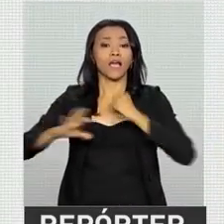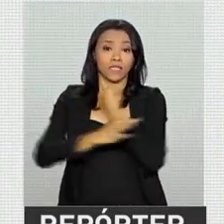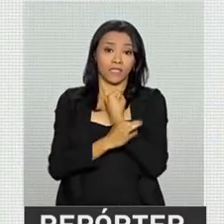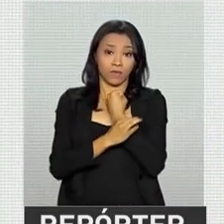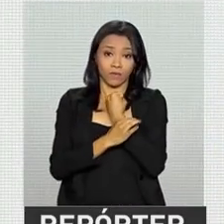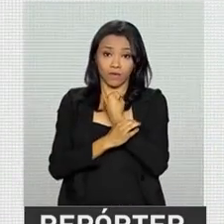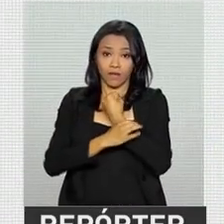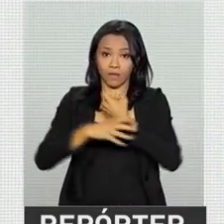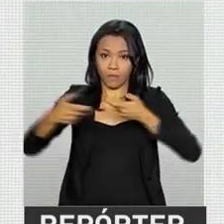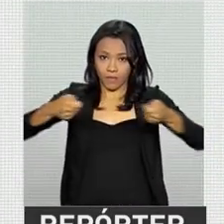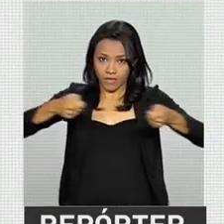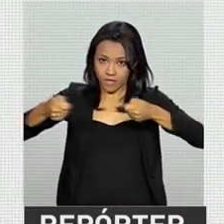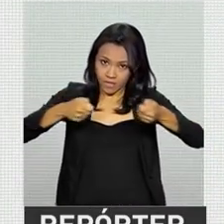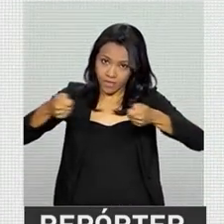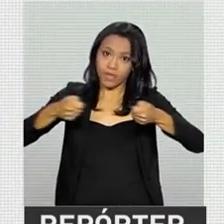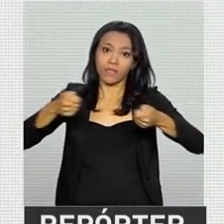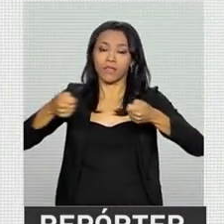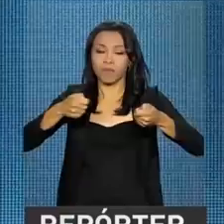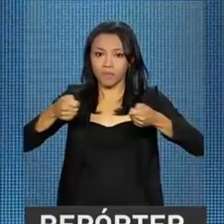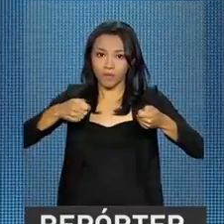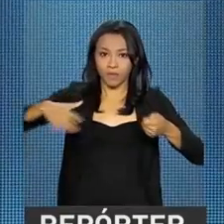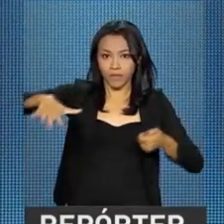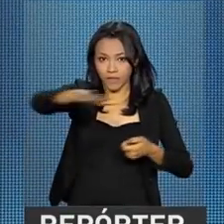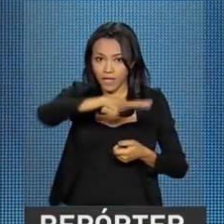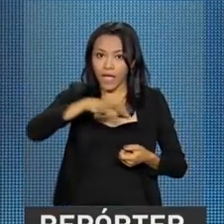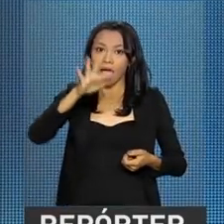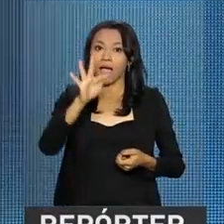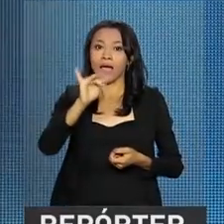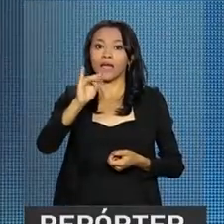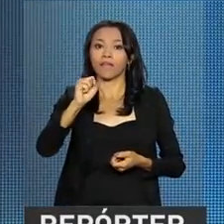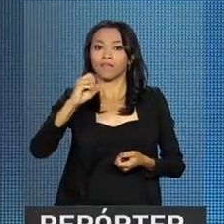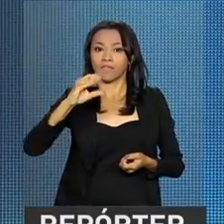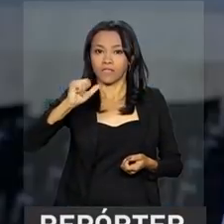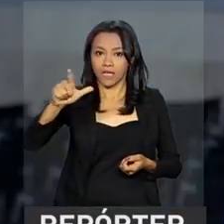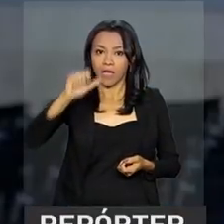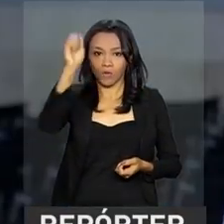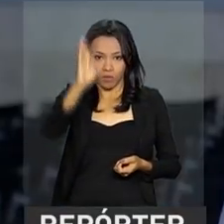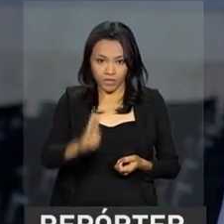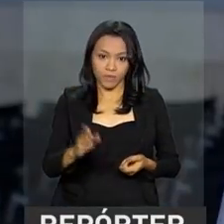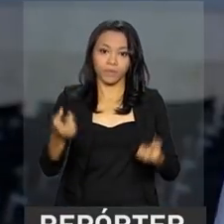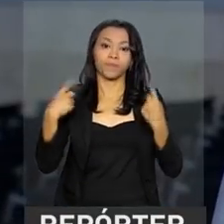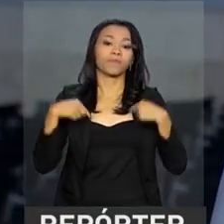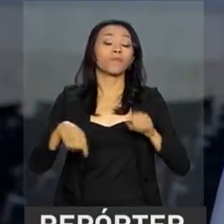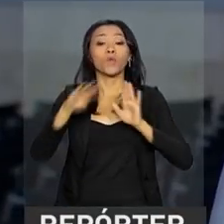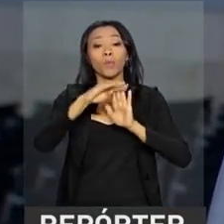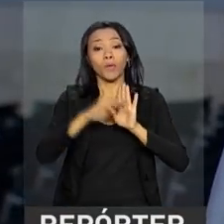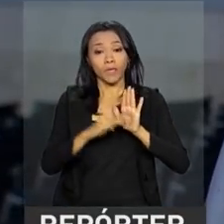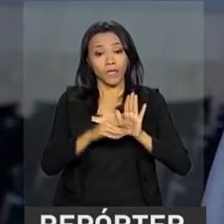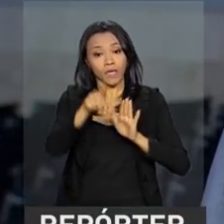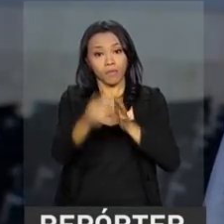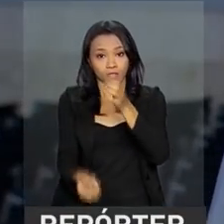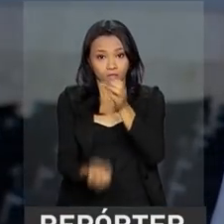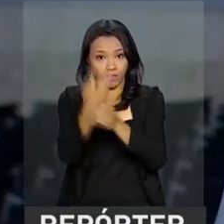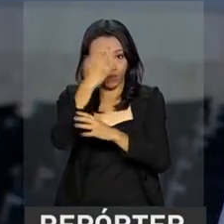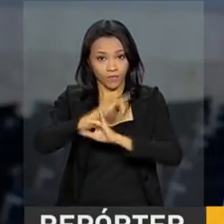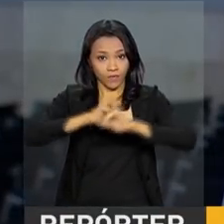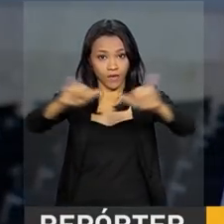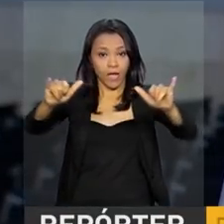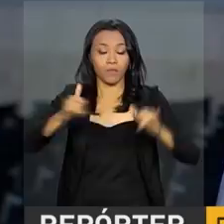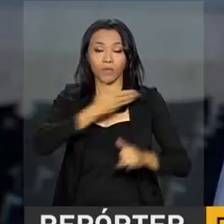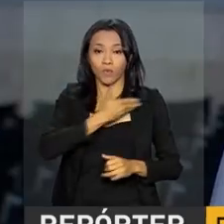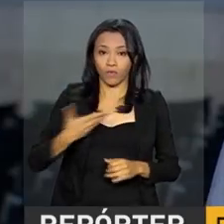país eles tiveram que ser contido o programa lançado pelo governo federal é diferente